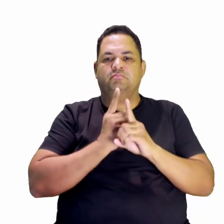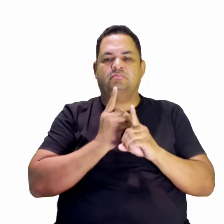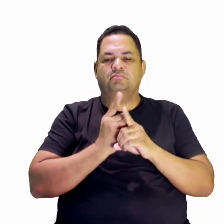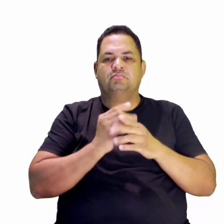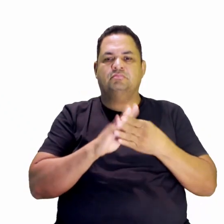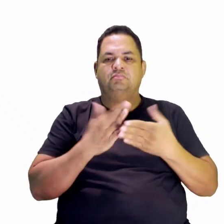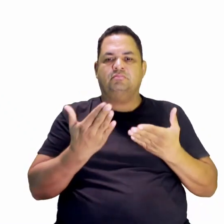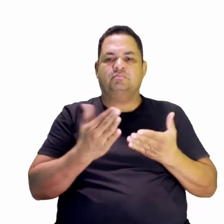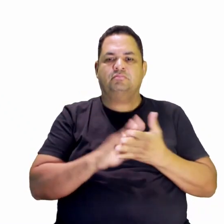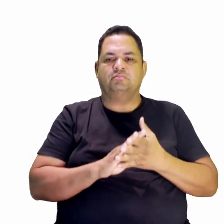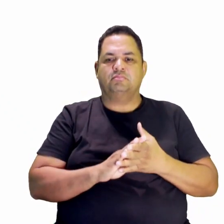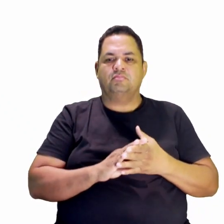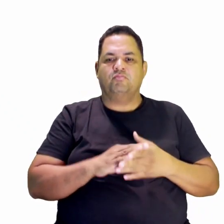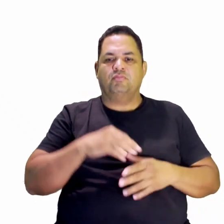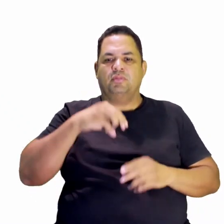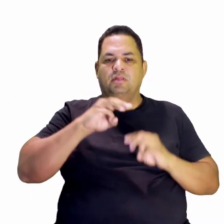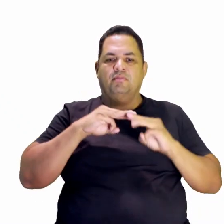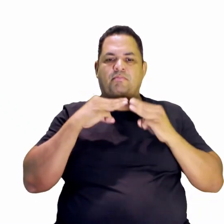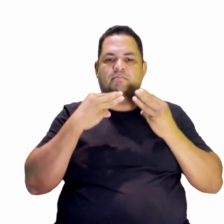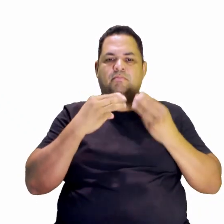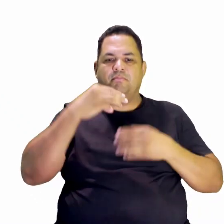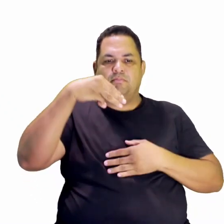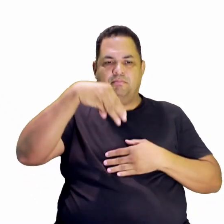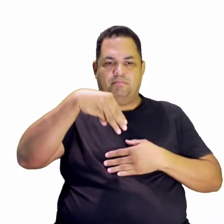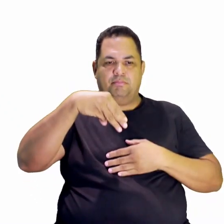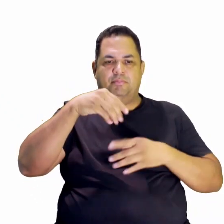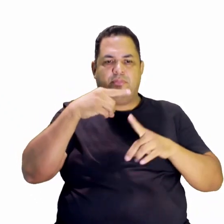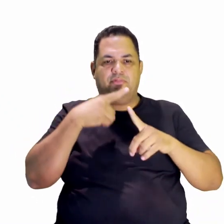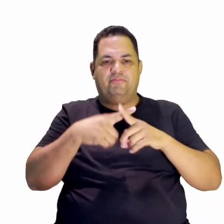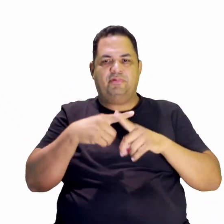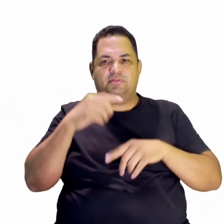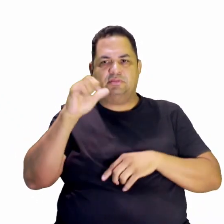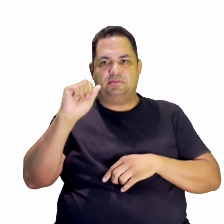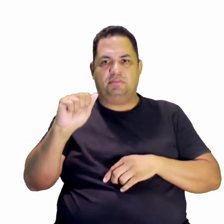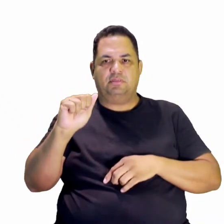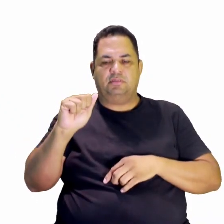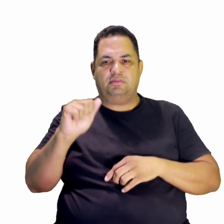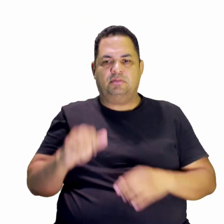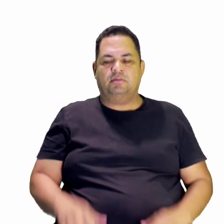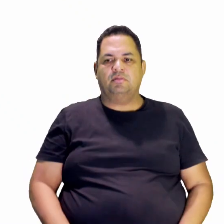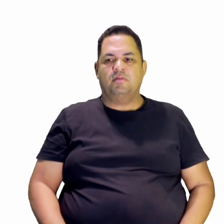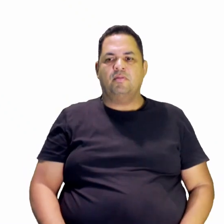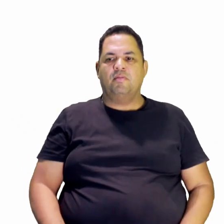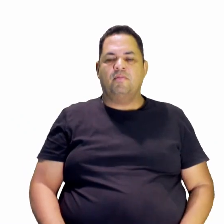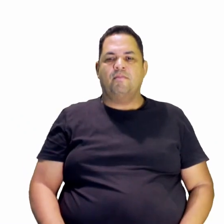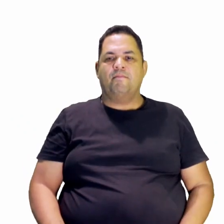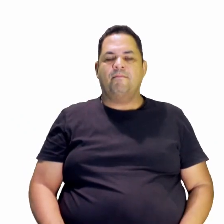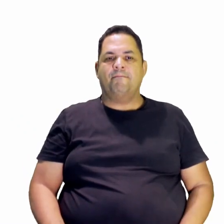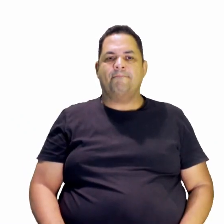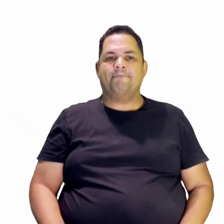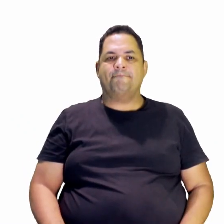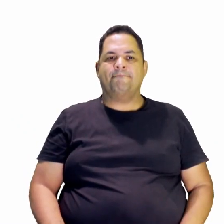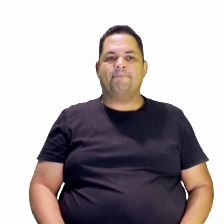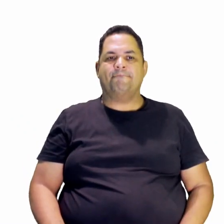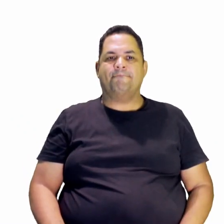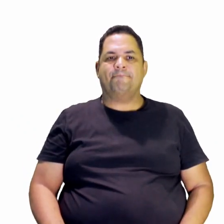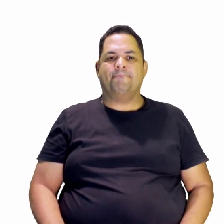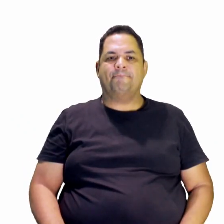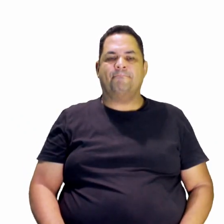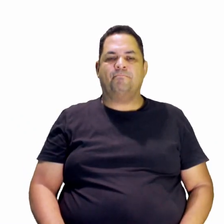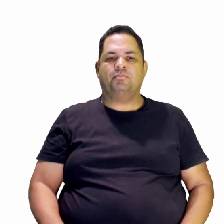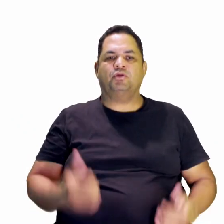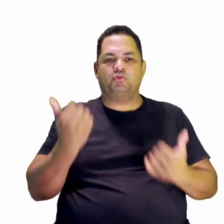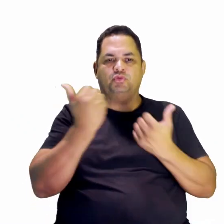força é massa vezes aceleração. Deu a massa aqui e a aceleração acabamos de encontrar. Agora,